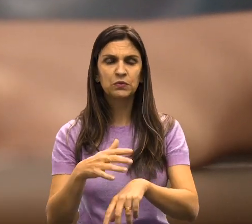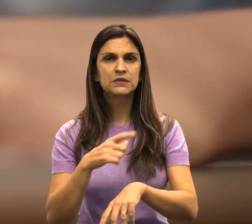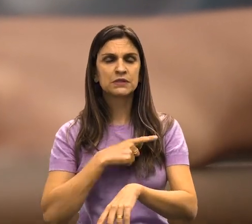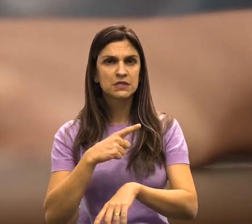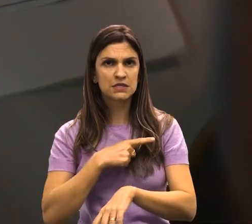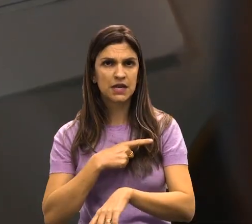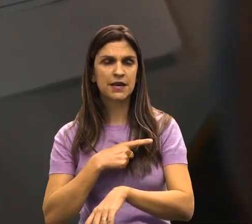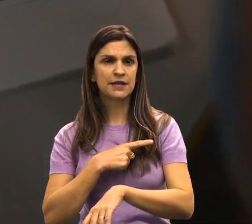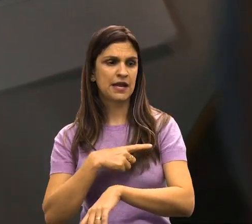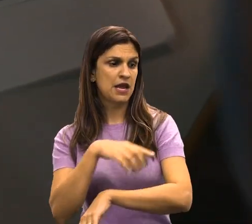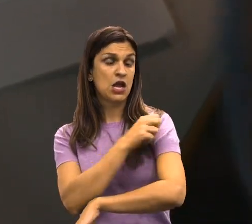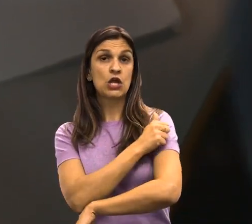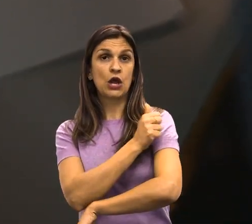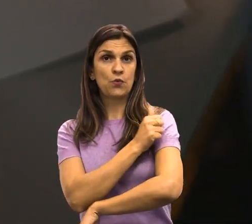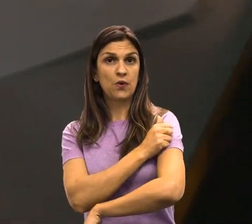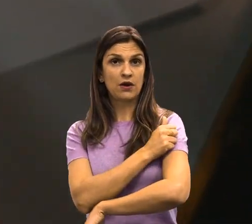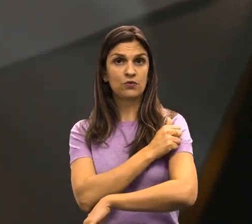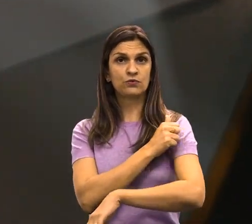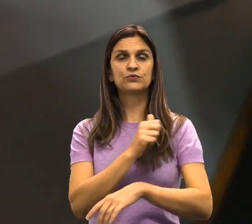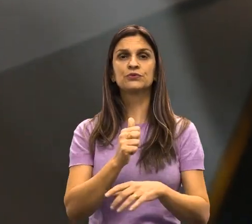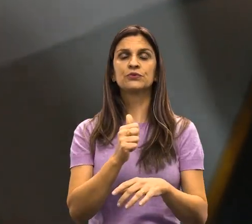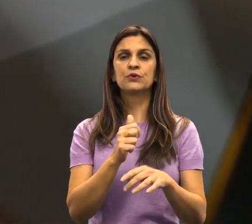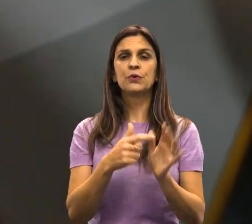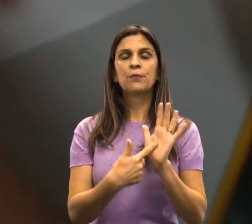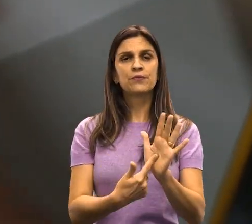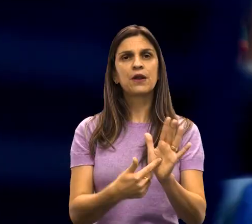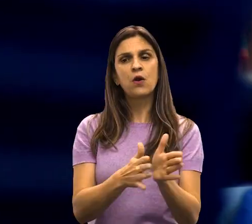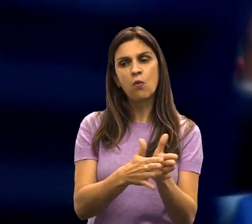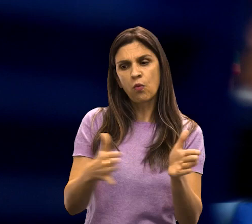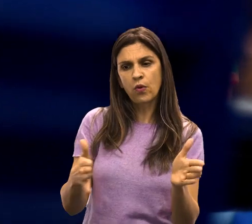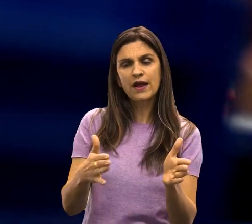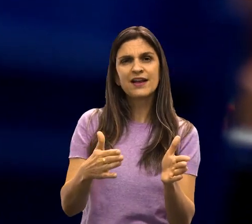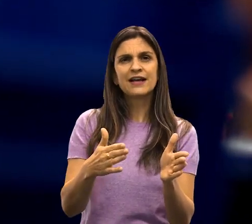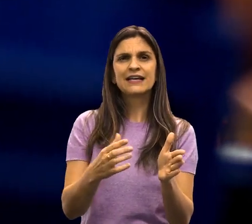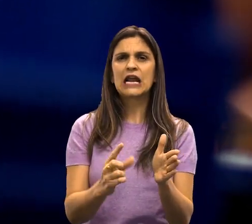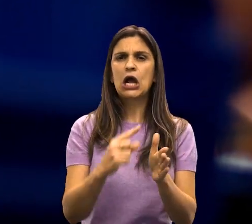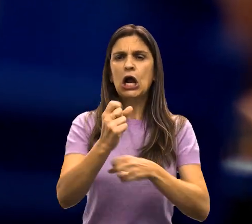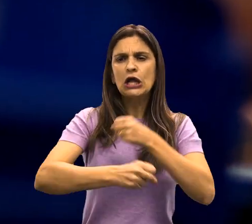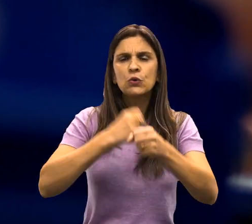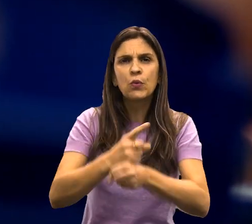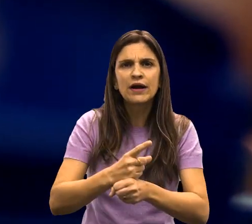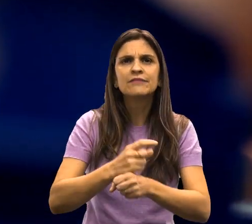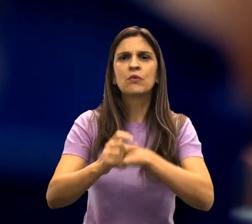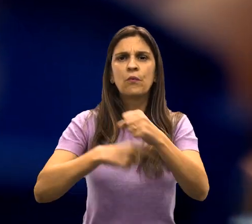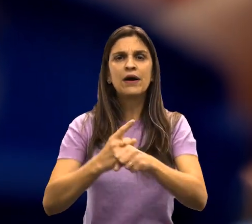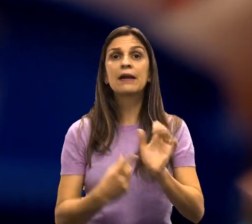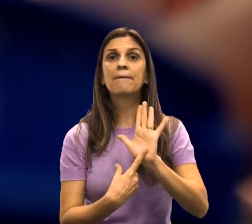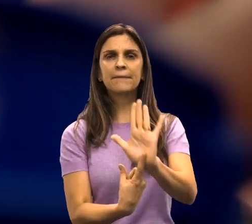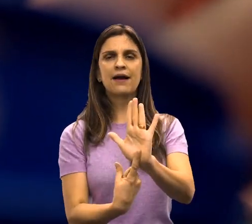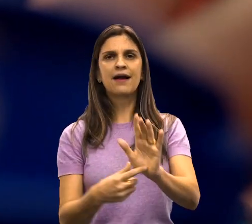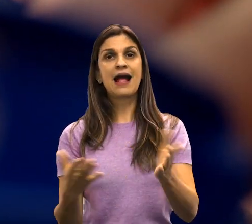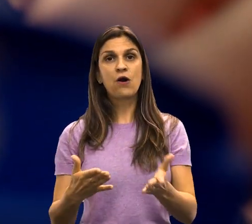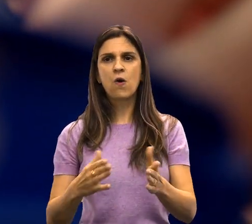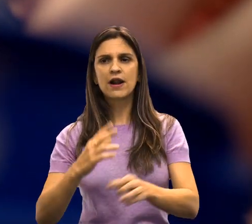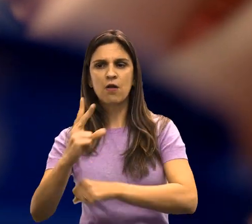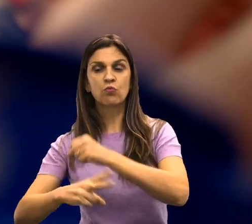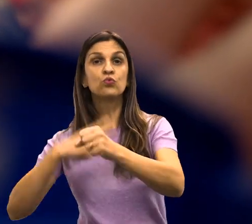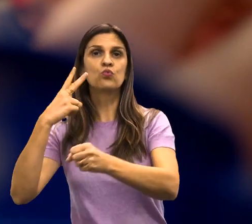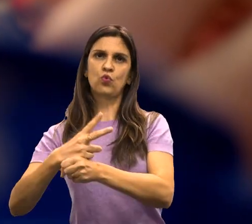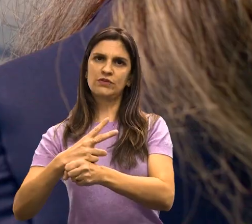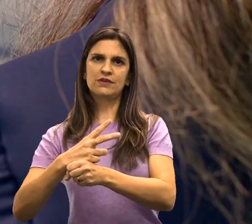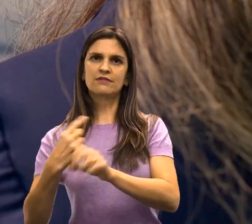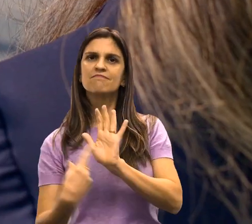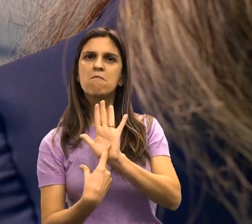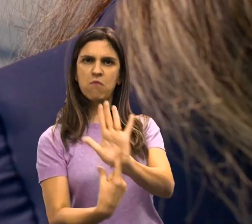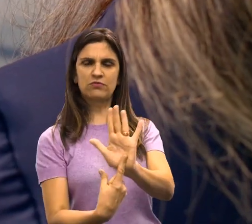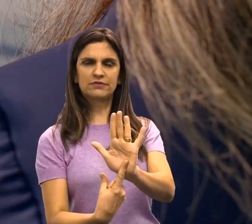dos servidores de 12 para 24 meses. Outra defesa é a garantia da presença em sala de